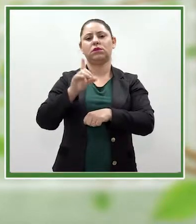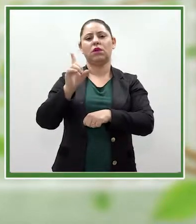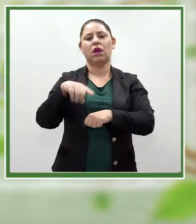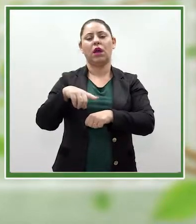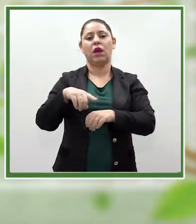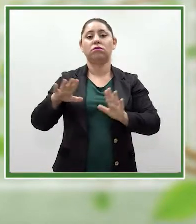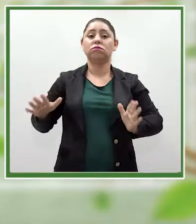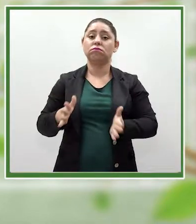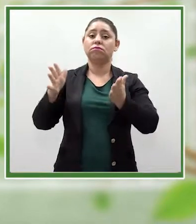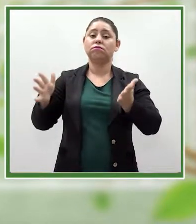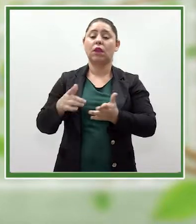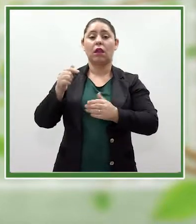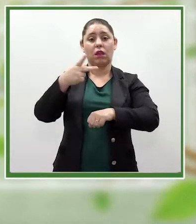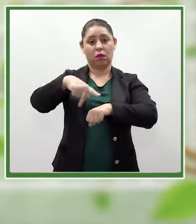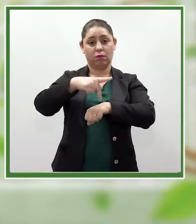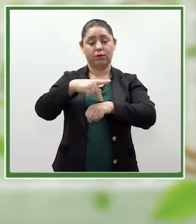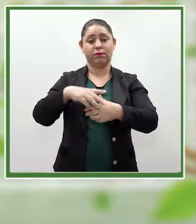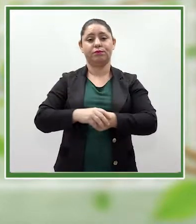vez mais